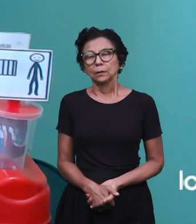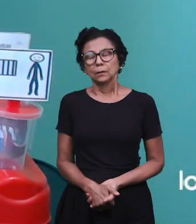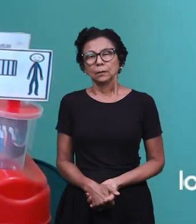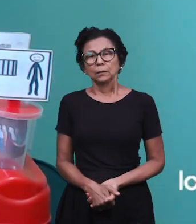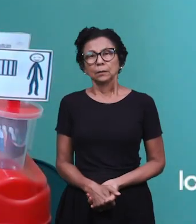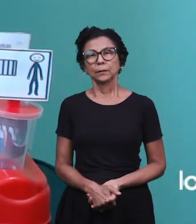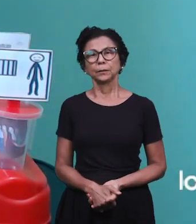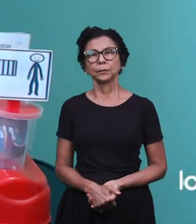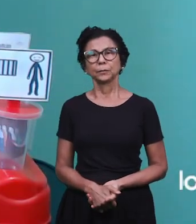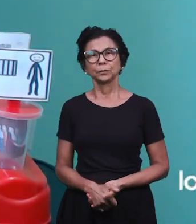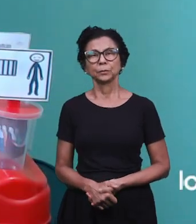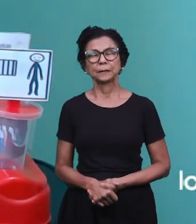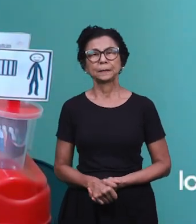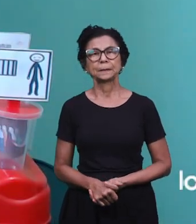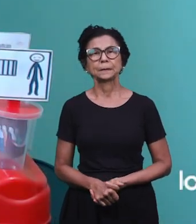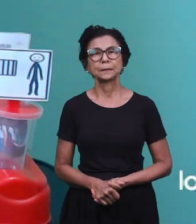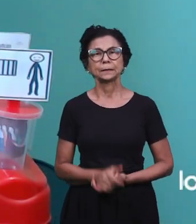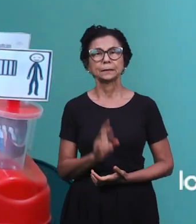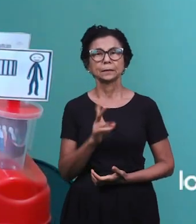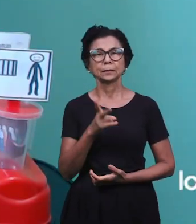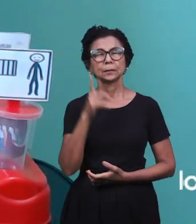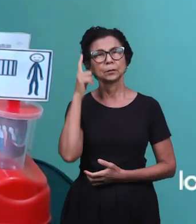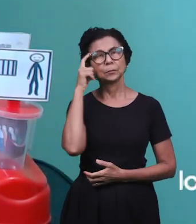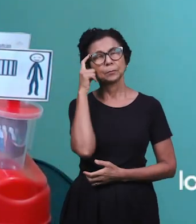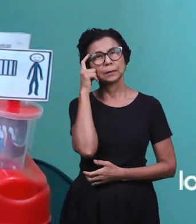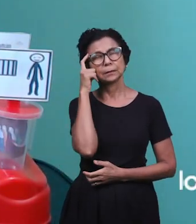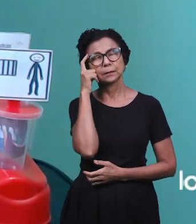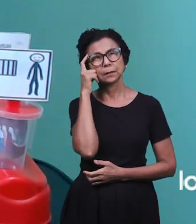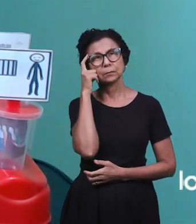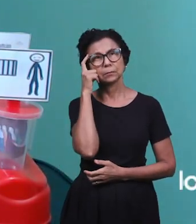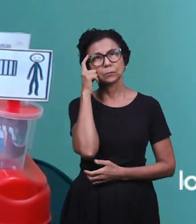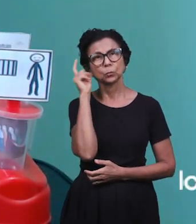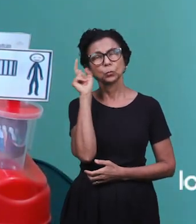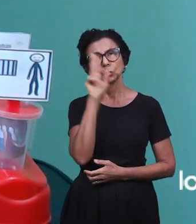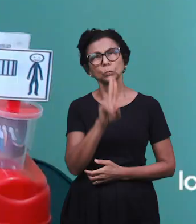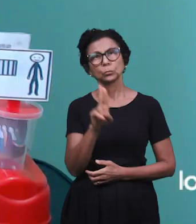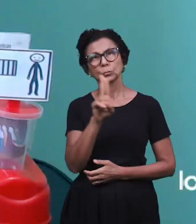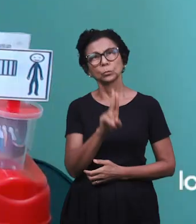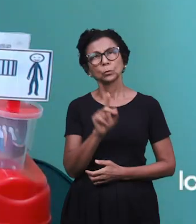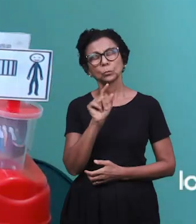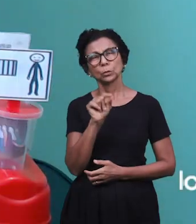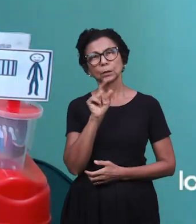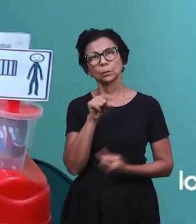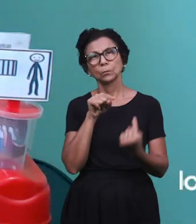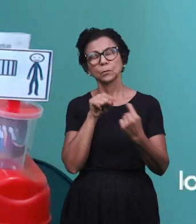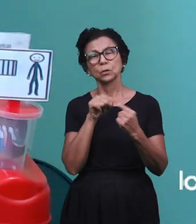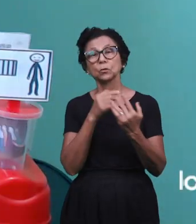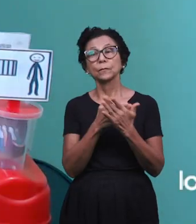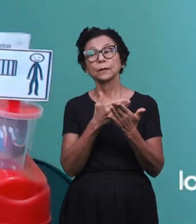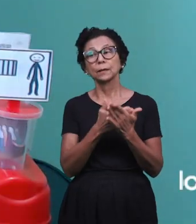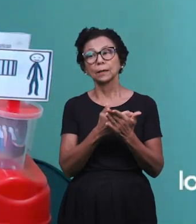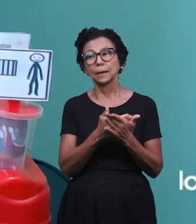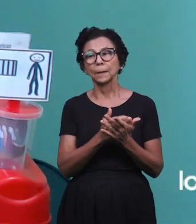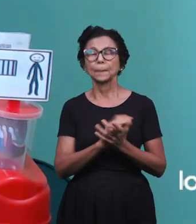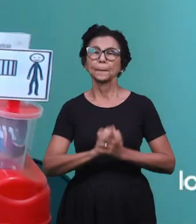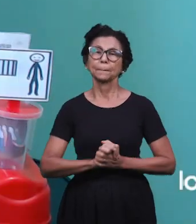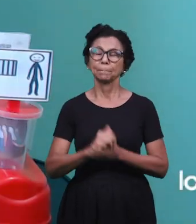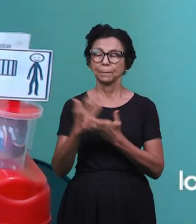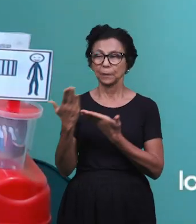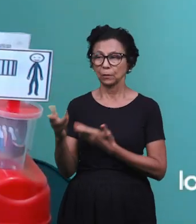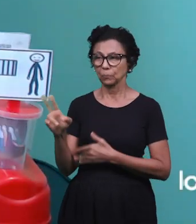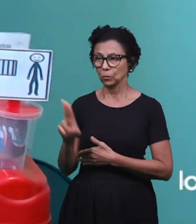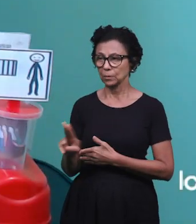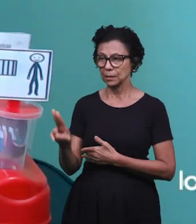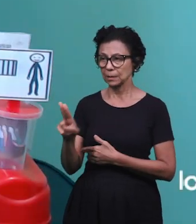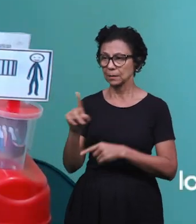2D, é sempre importante nós pensarmos, que recurso eu vou usar? O objetivo da aula. Qual o objetivo da aula? É esse o recurso que eu